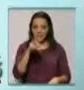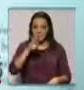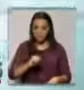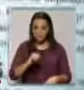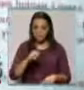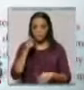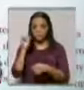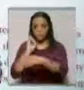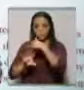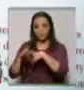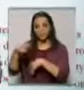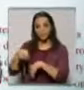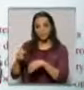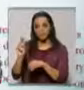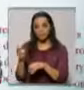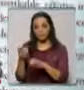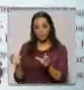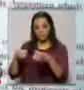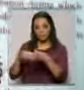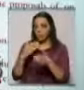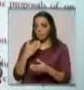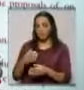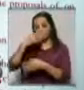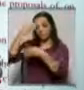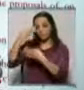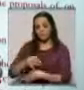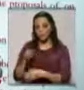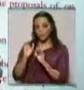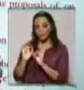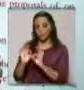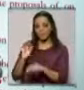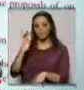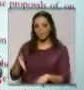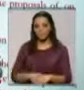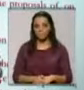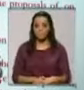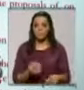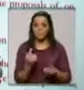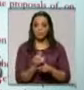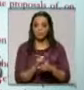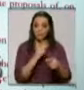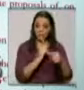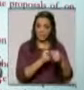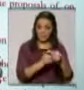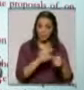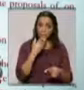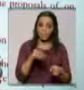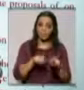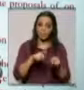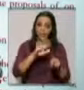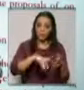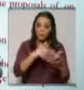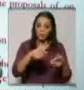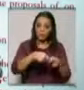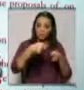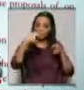endereçada ao presidente do eurogrupo o pedido formal está feito as autoridades gregas pedem agora a extensão